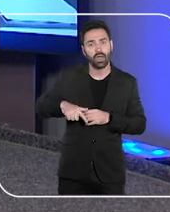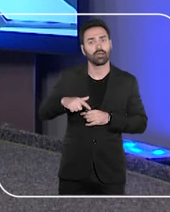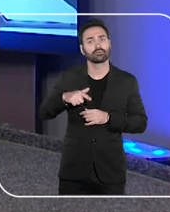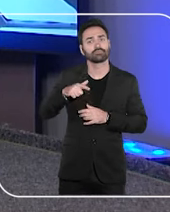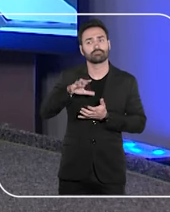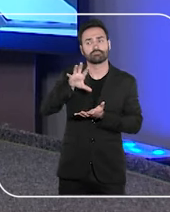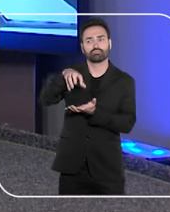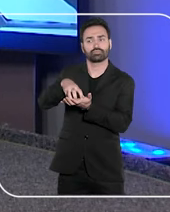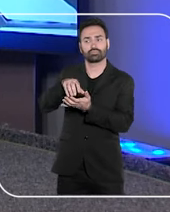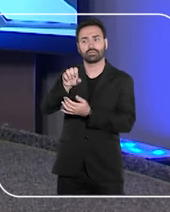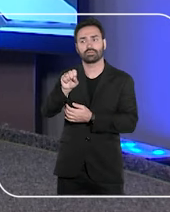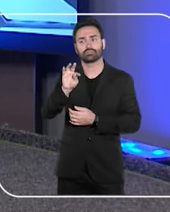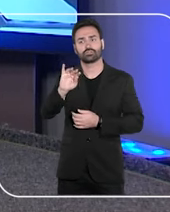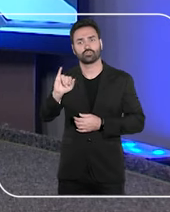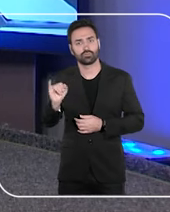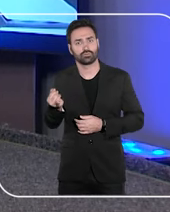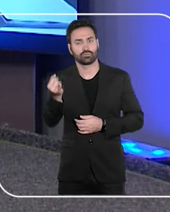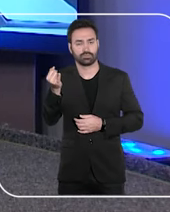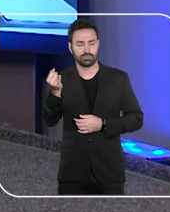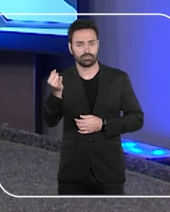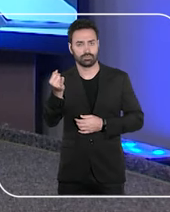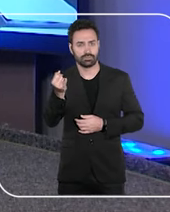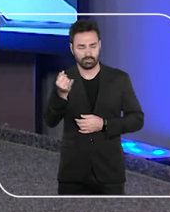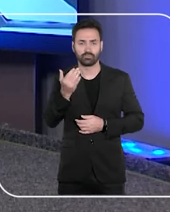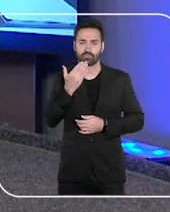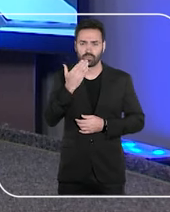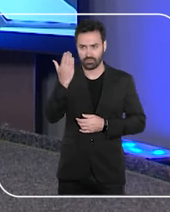seja, o STJ. Por favor, ministro.